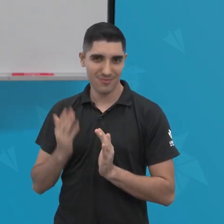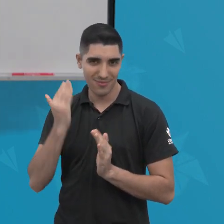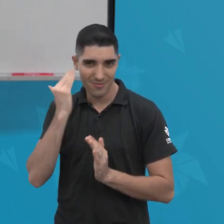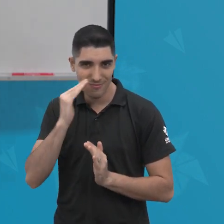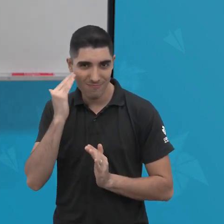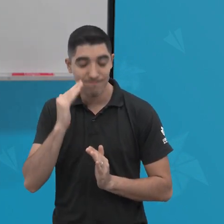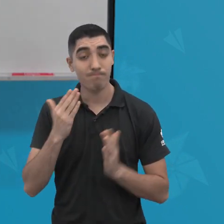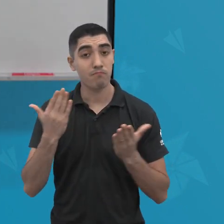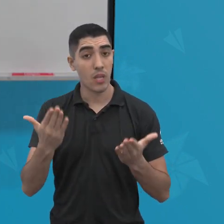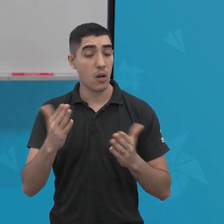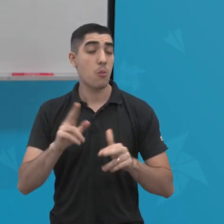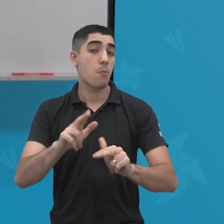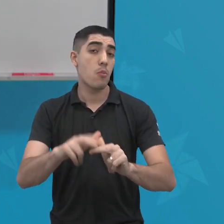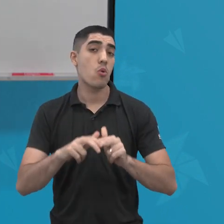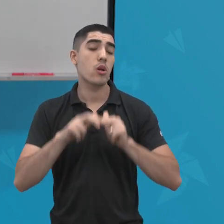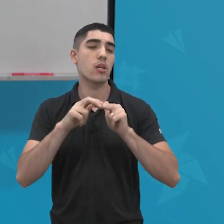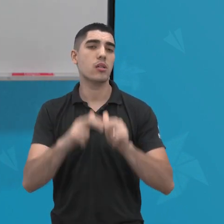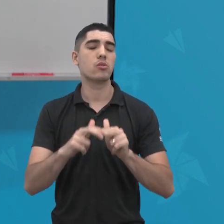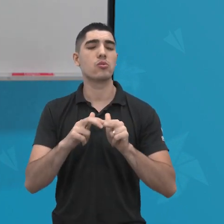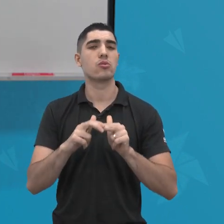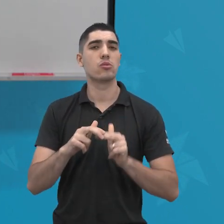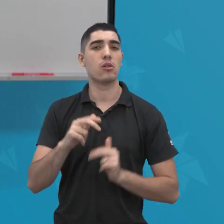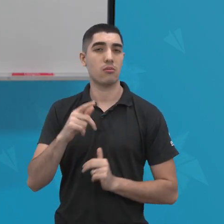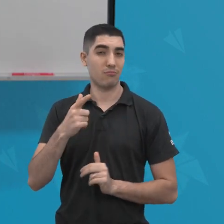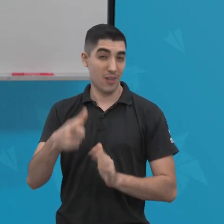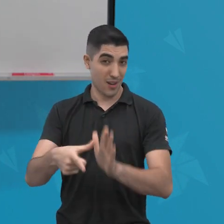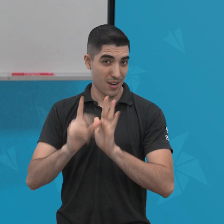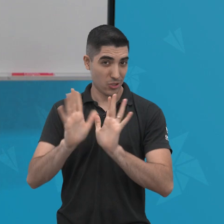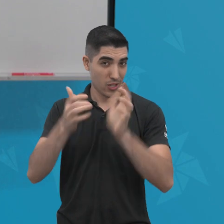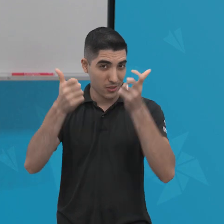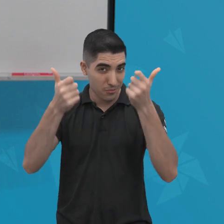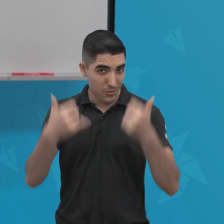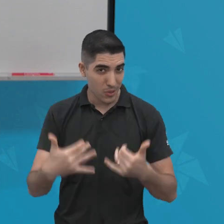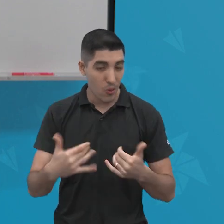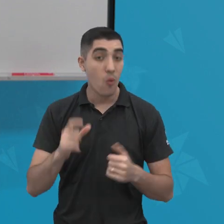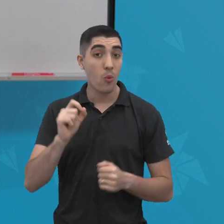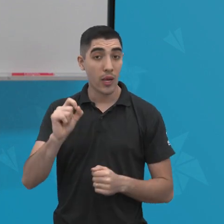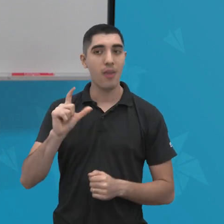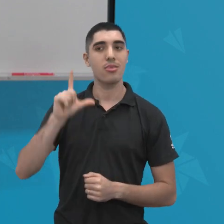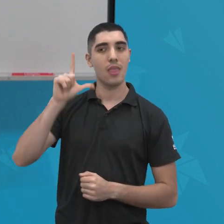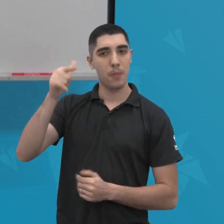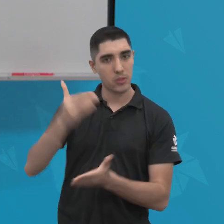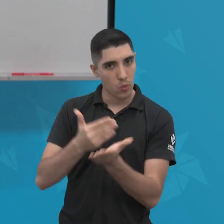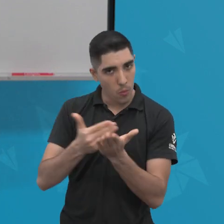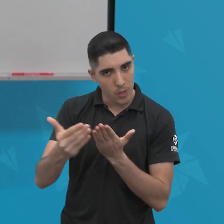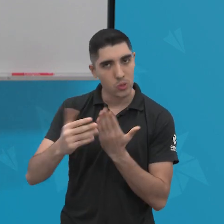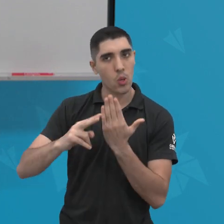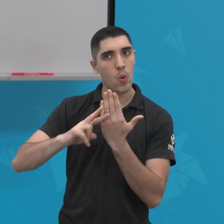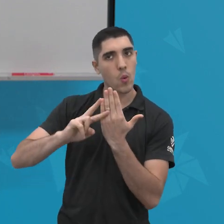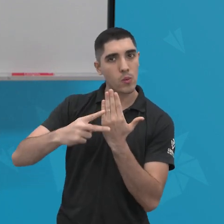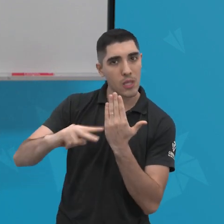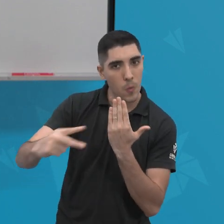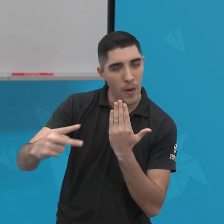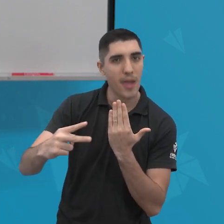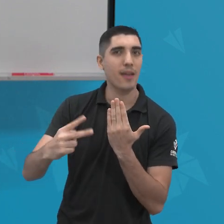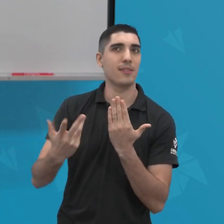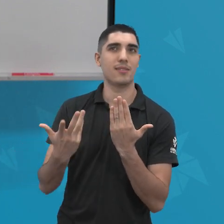nós temos um exemplo daquilo que eu disse para vocês, do paradoxo das consequências